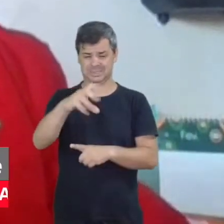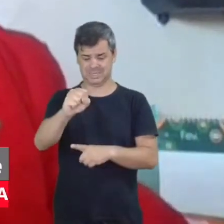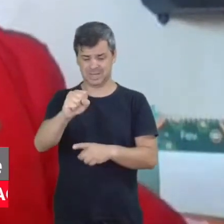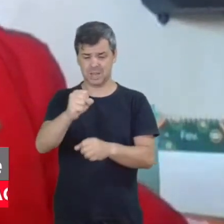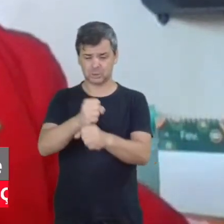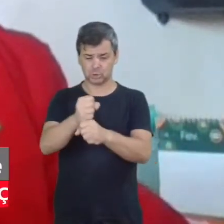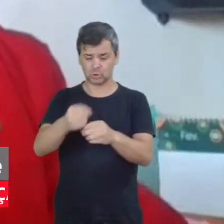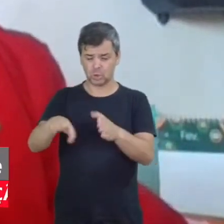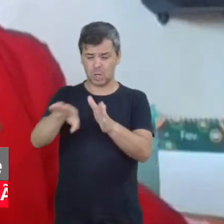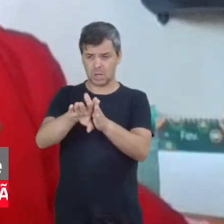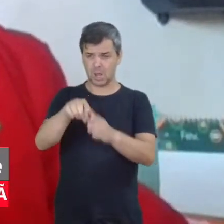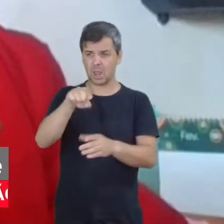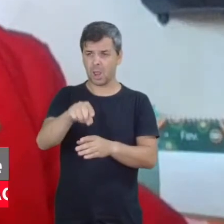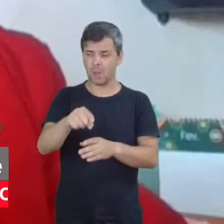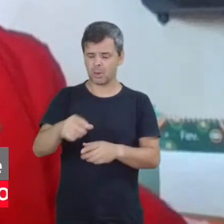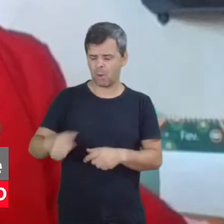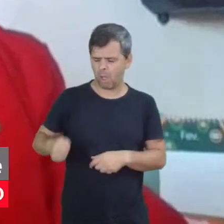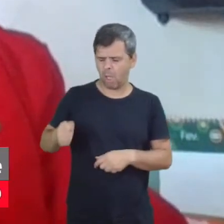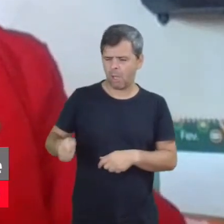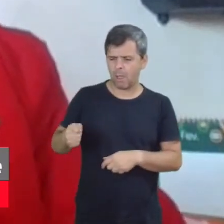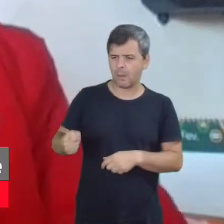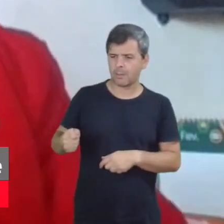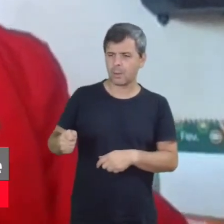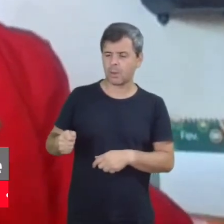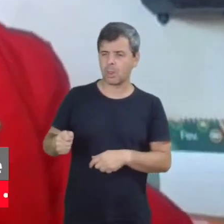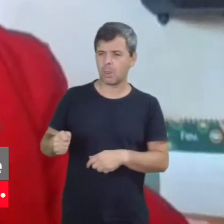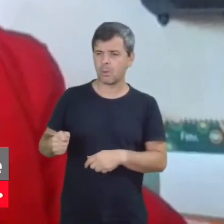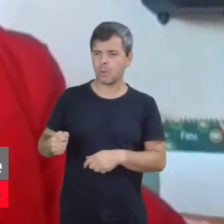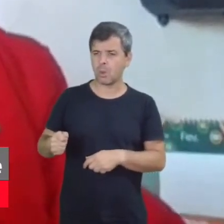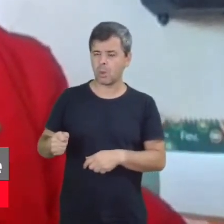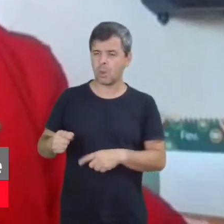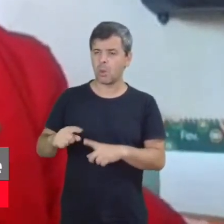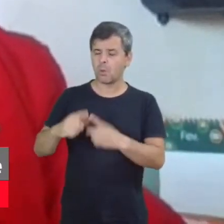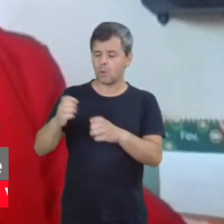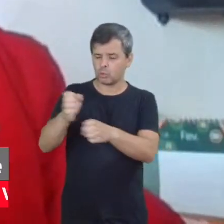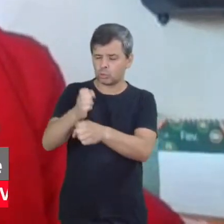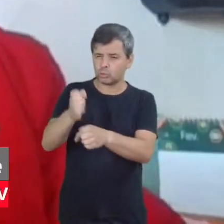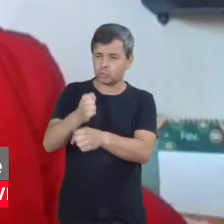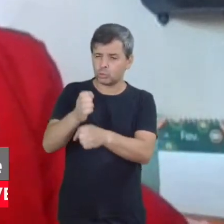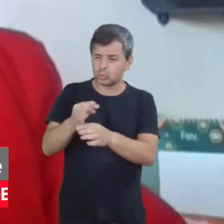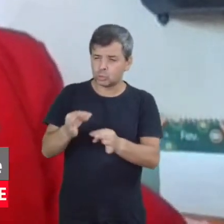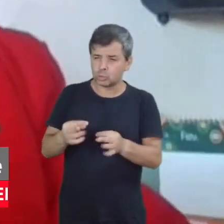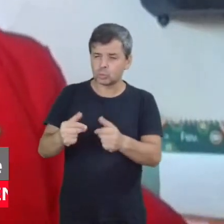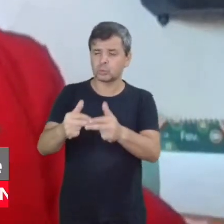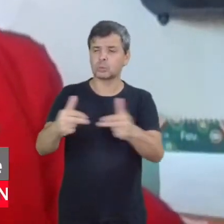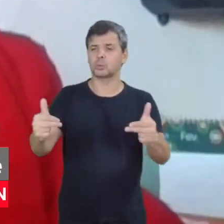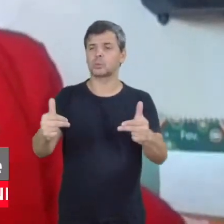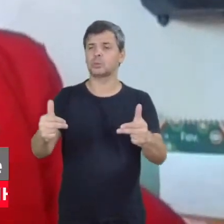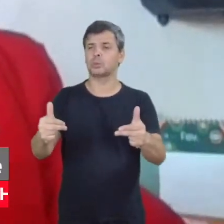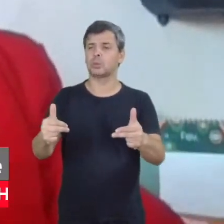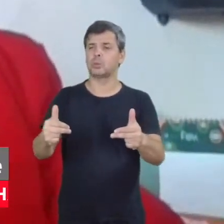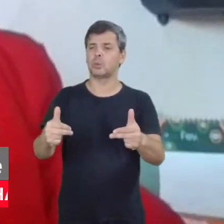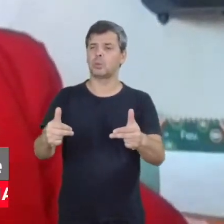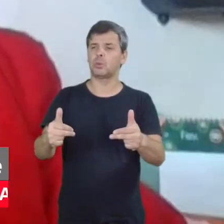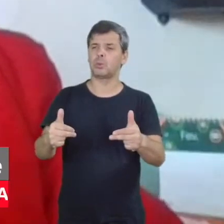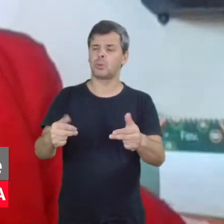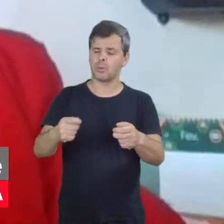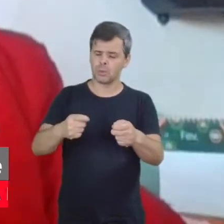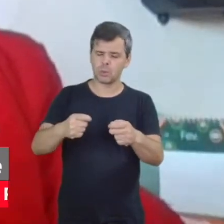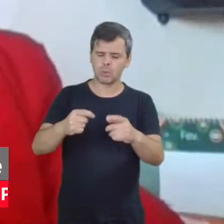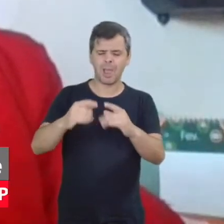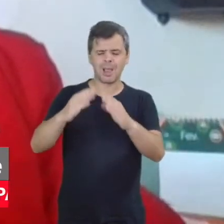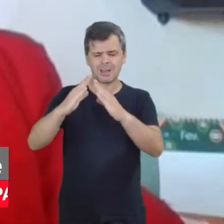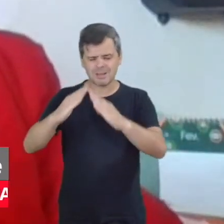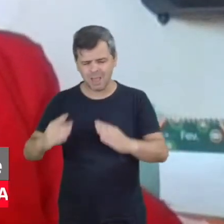região com uma sacola de roupa, uma lona preta, e construíram todo um patrimônio econômico, mas também